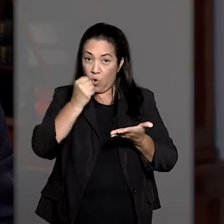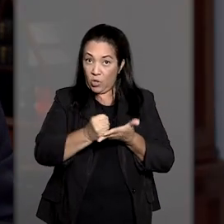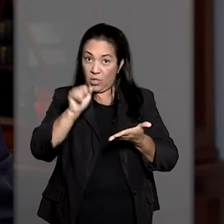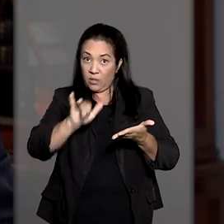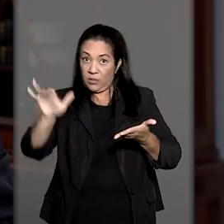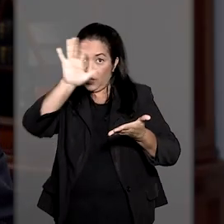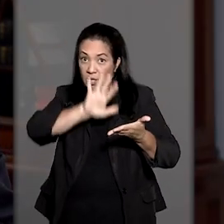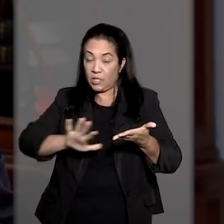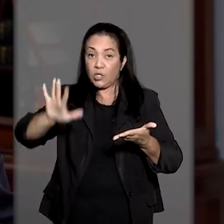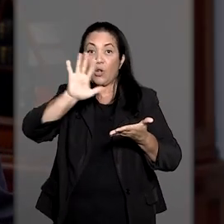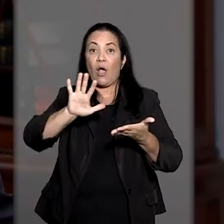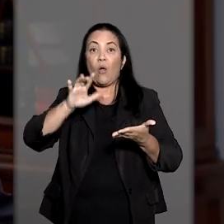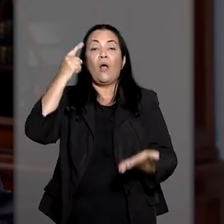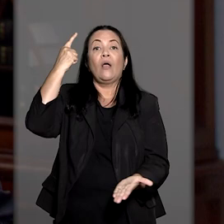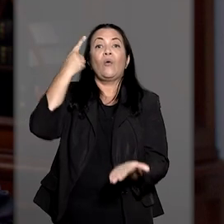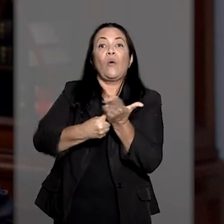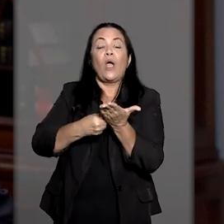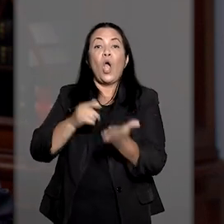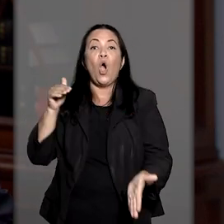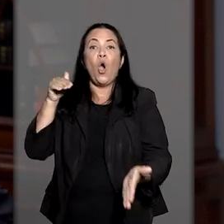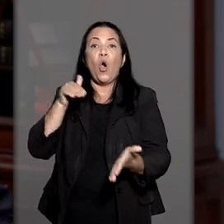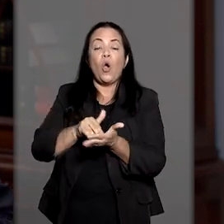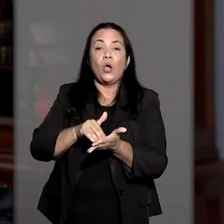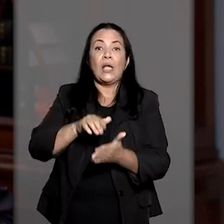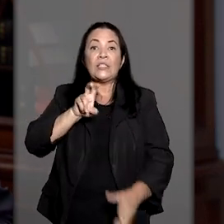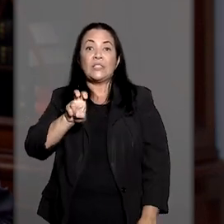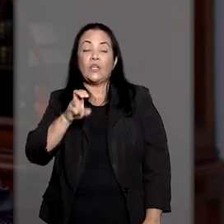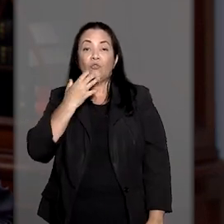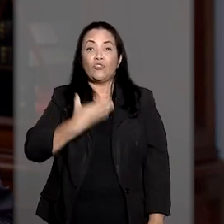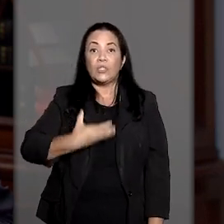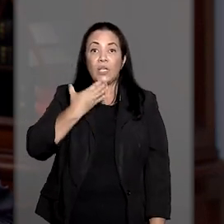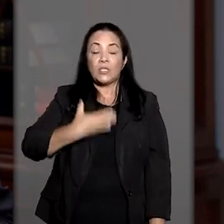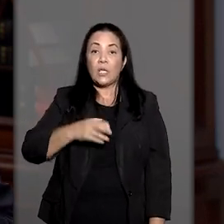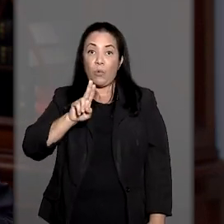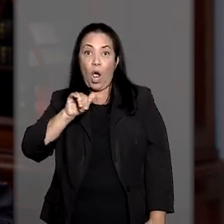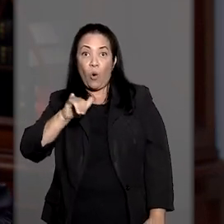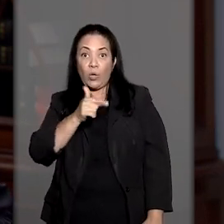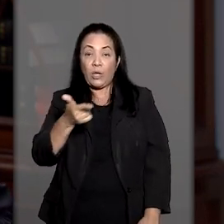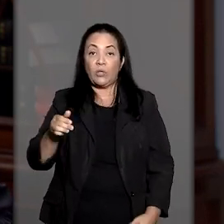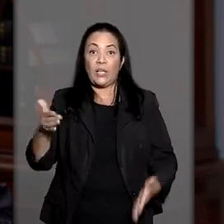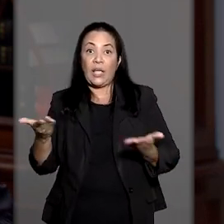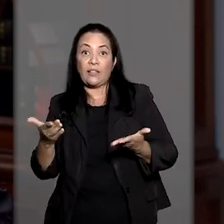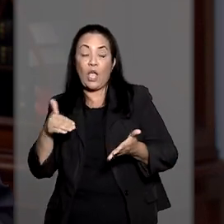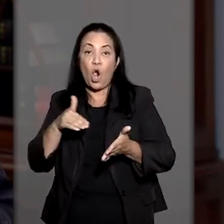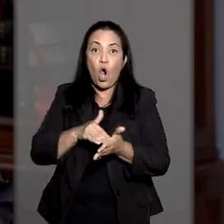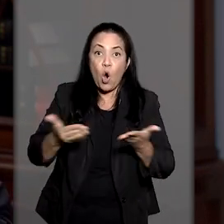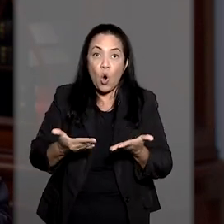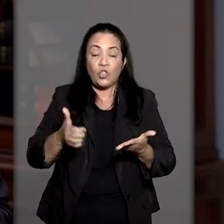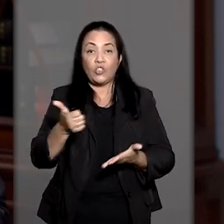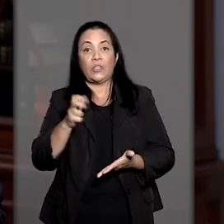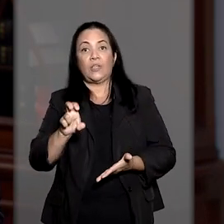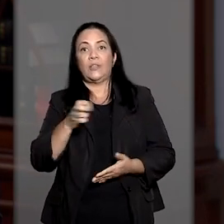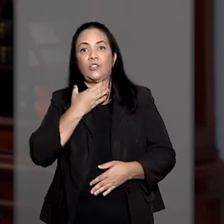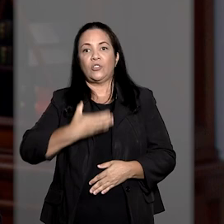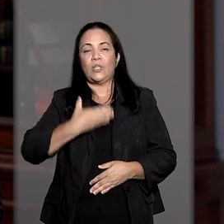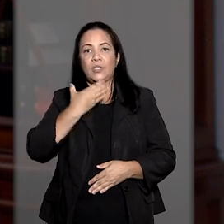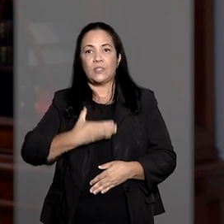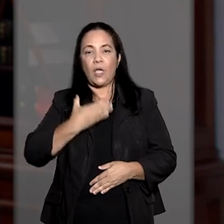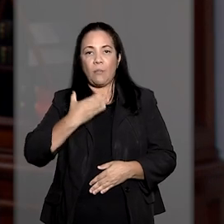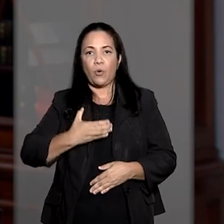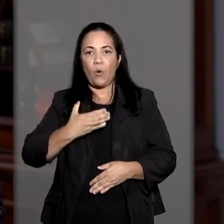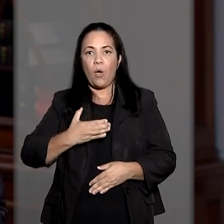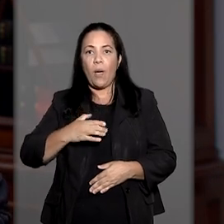do contrato internacional estava prevista para o último dia 5 de dezembro e a união tem até hoje 15 de Dezembro